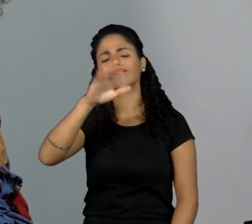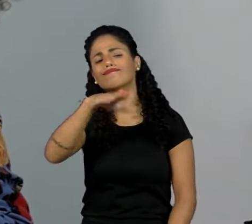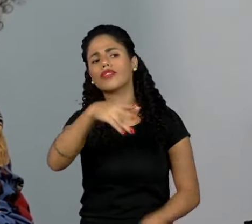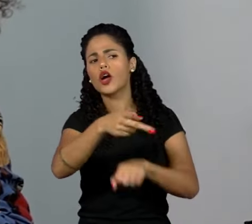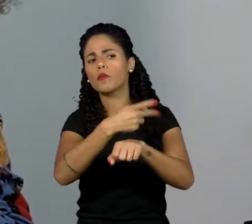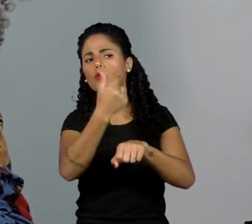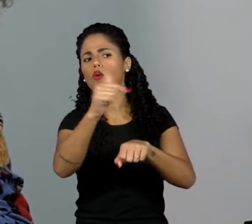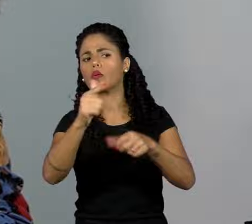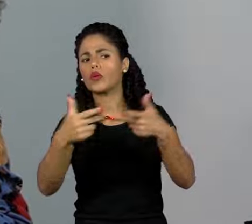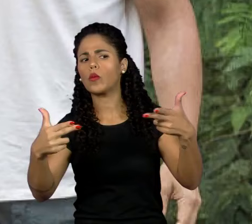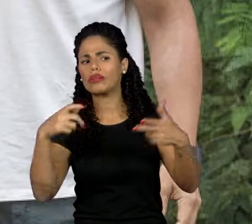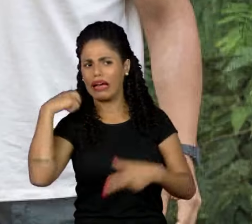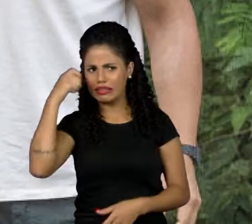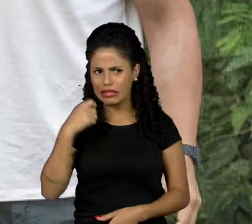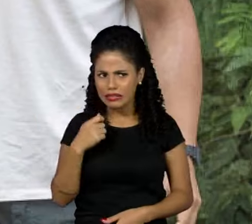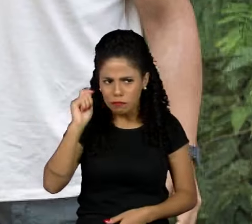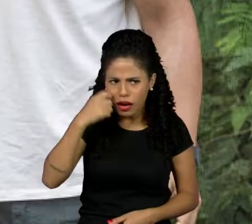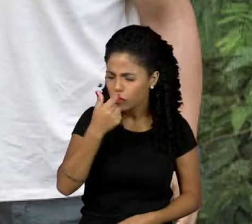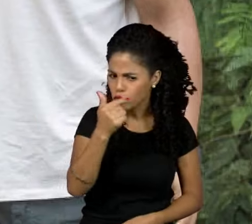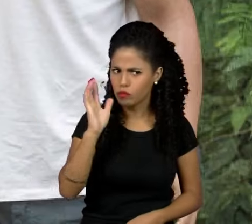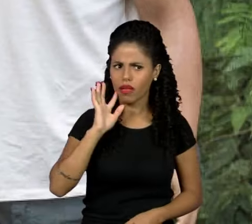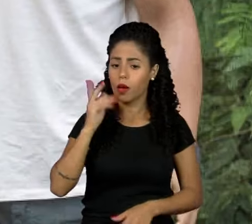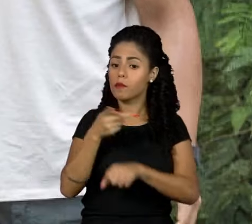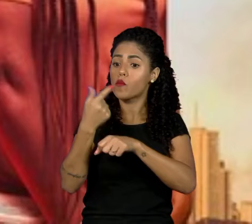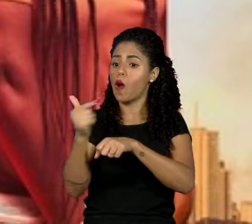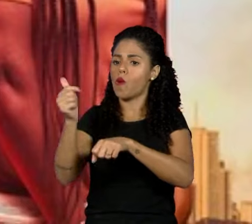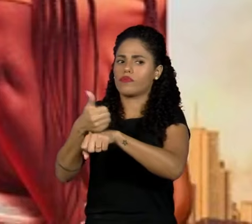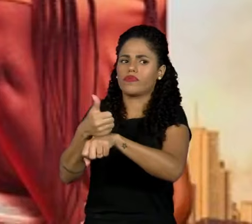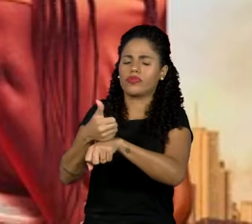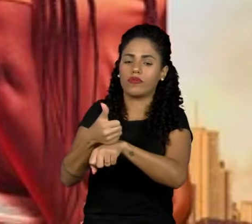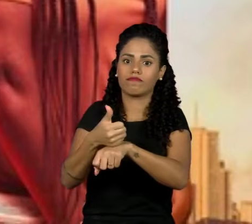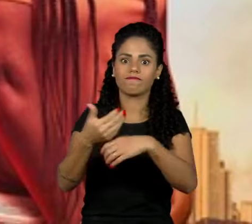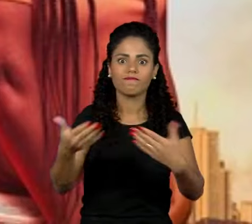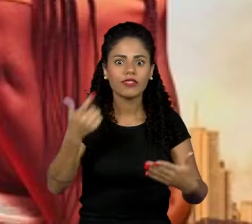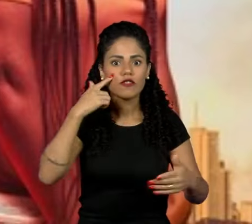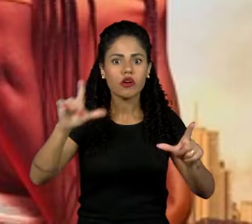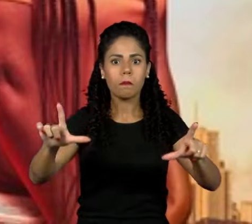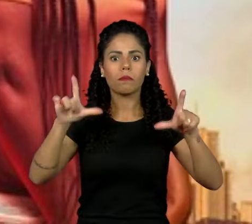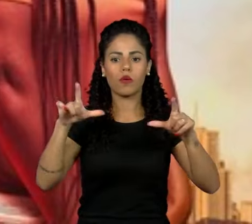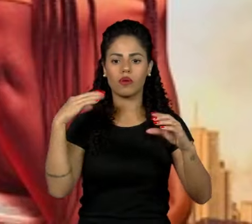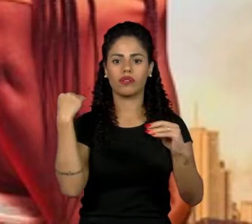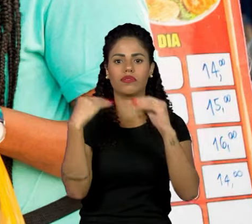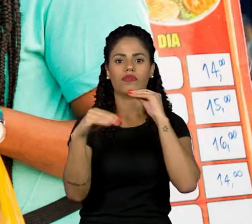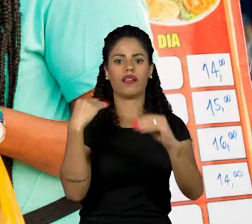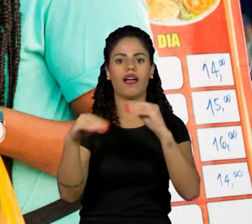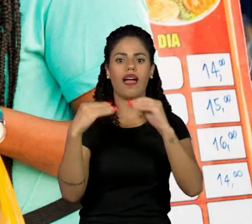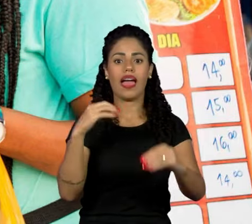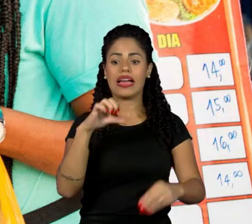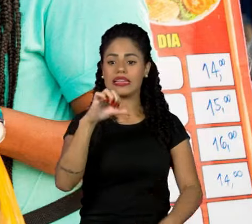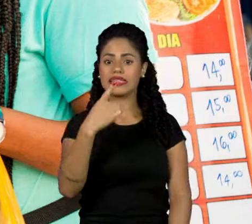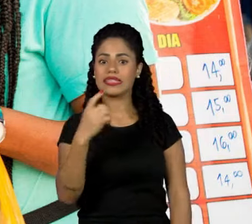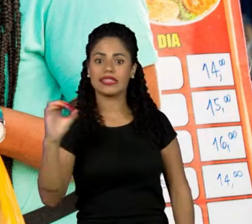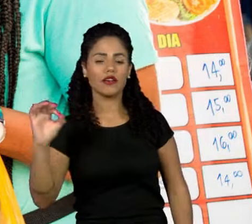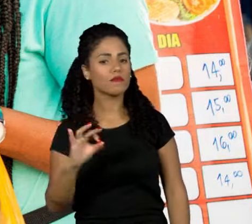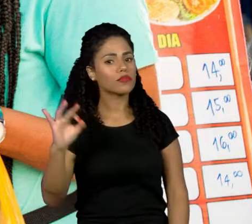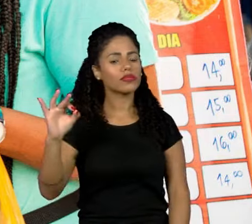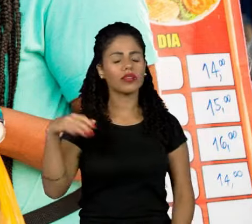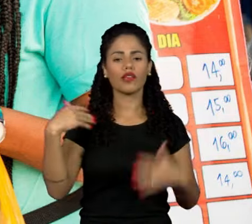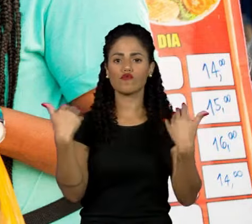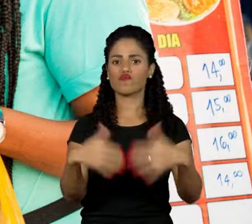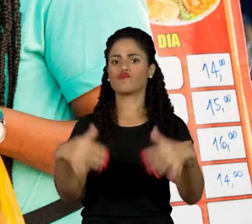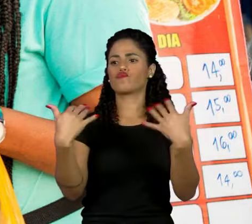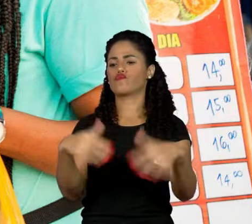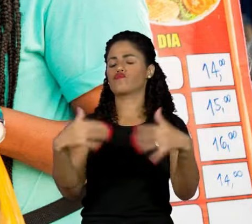não tem atriz preta na televisão. Hoje a gente vê em alguns canais novelas com elenco quase que 100% preto. Isso era